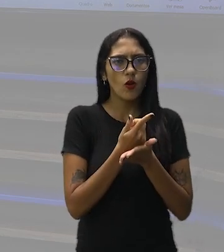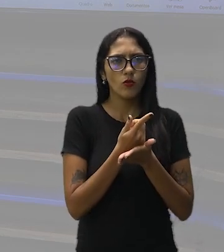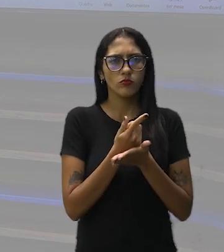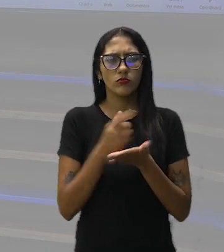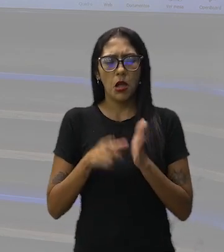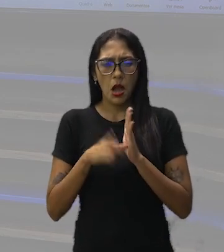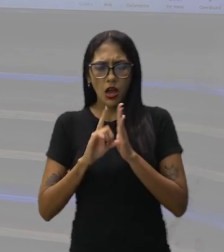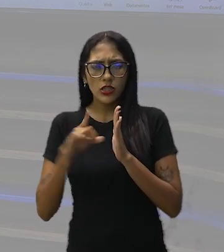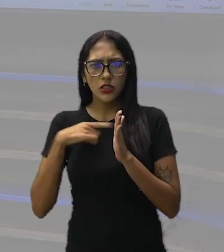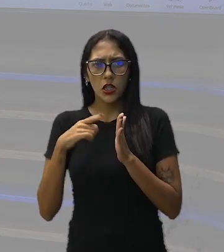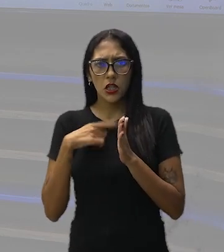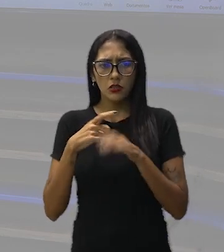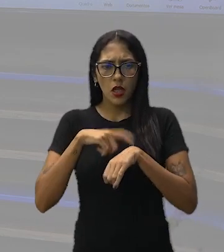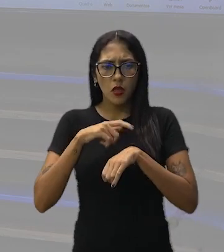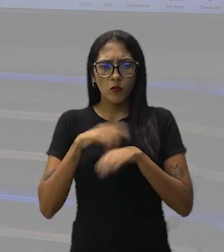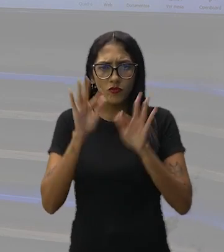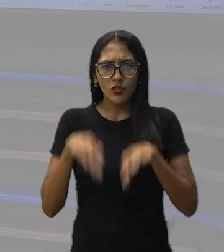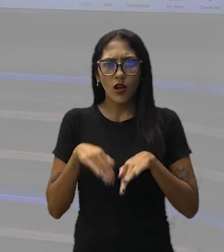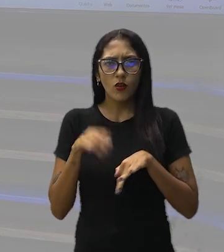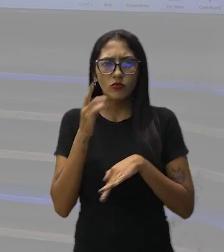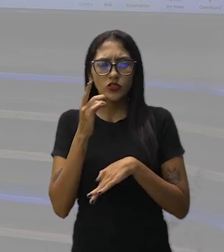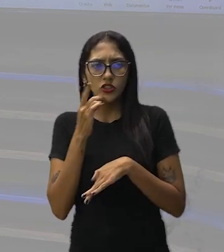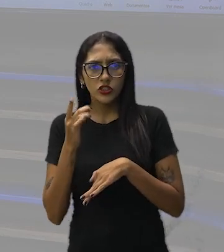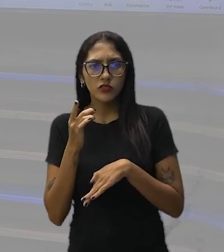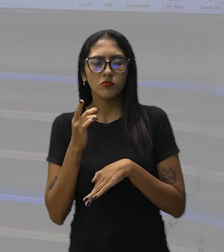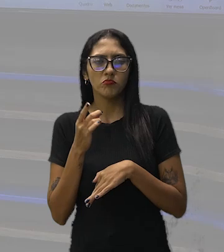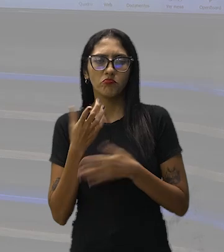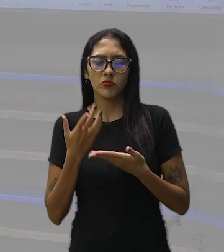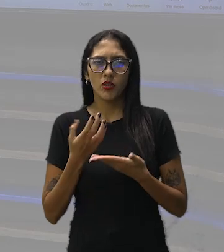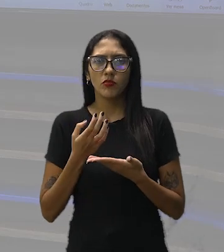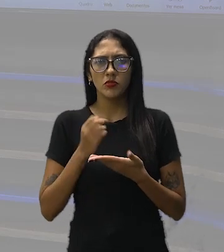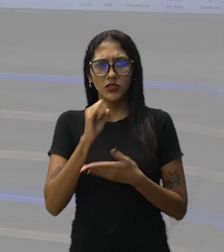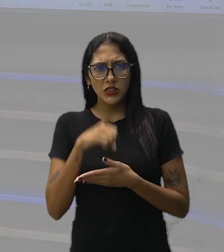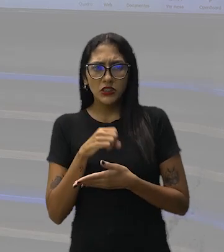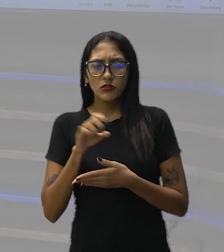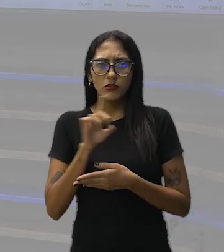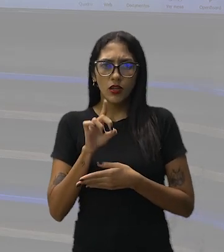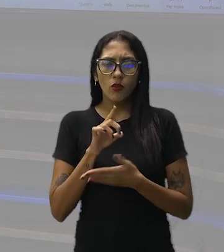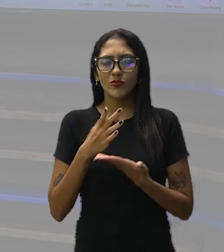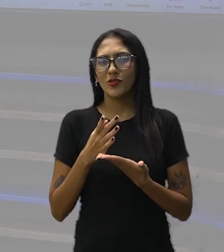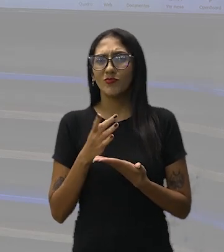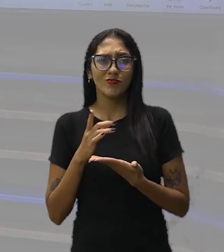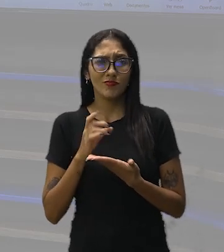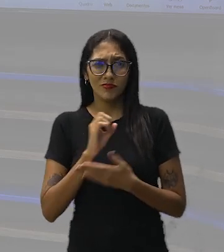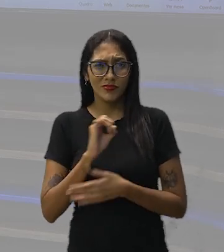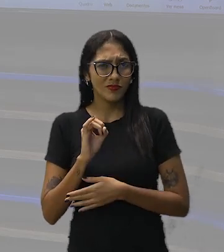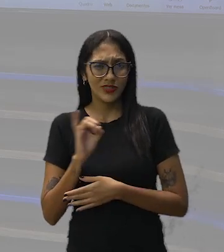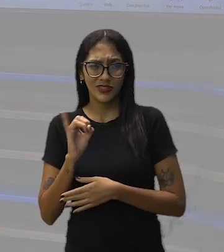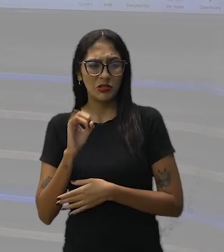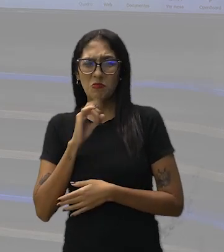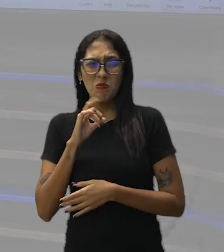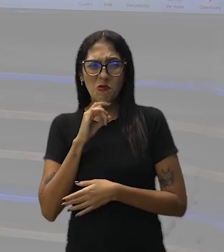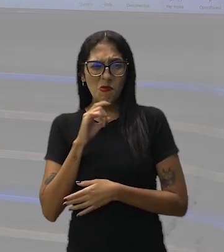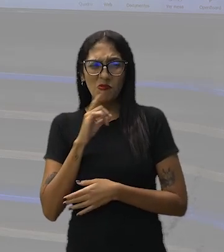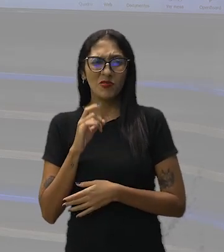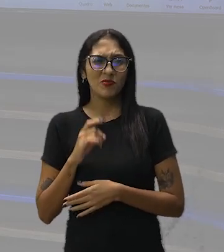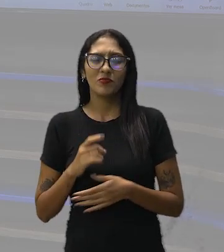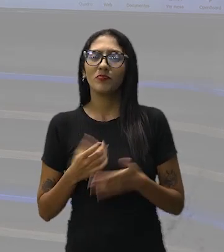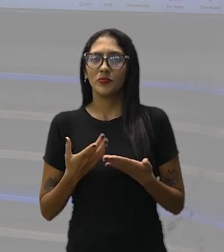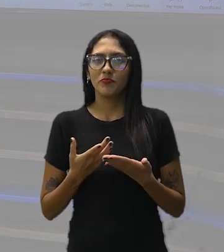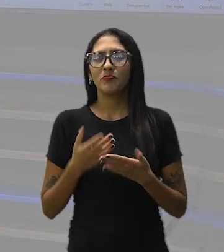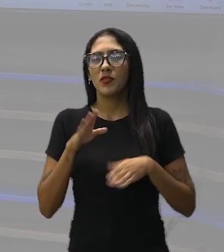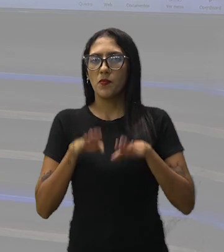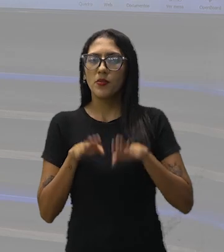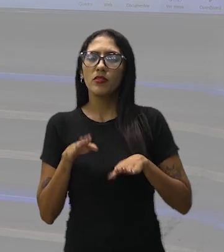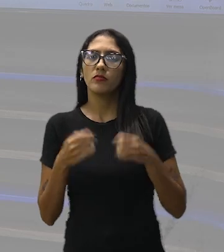antes de o prazo de validade vencer? Se não, não vale a pena comprar. Por mais barato que esteja, pessoal,